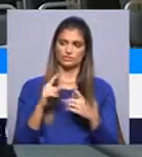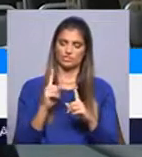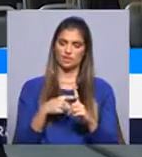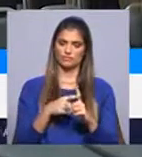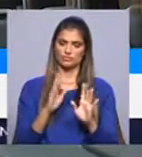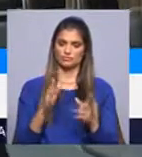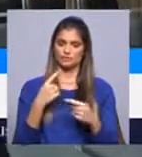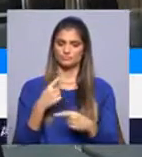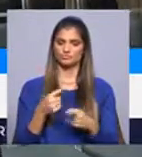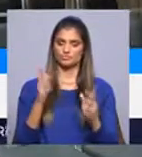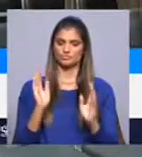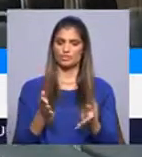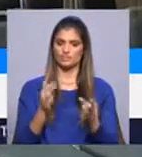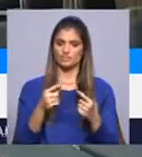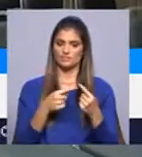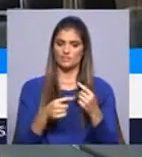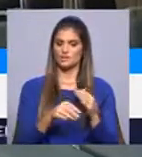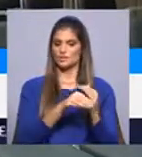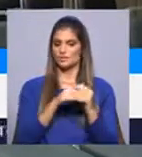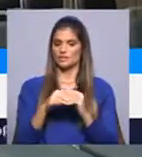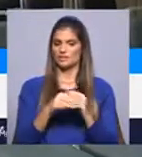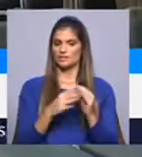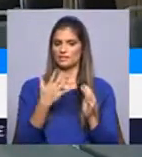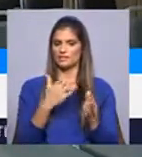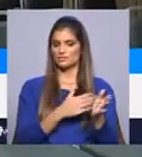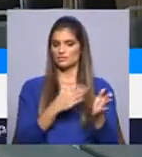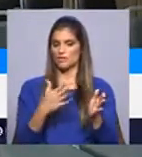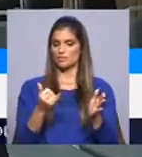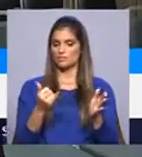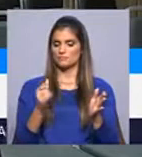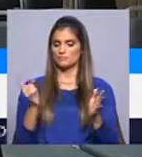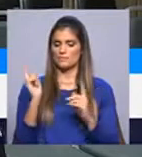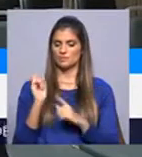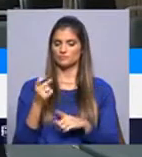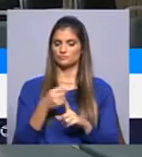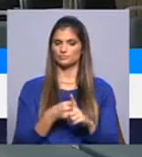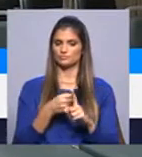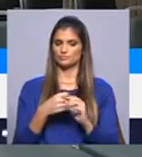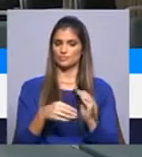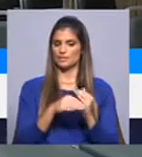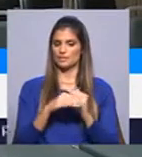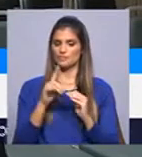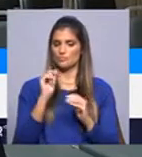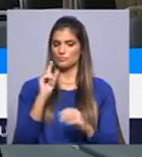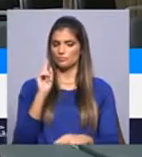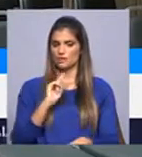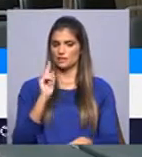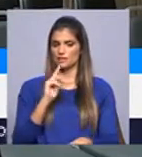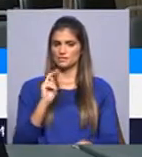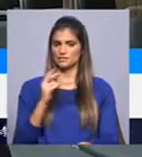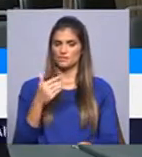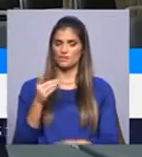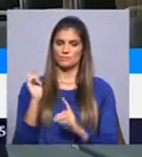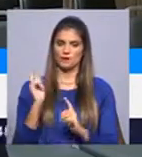já conhecida Semana da Igualdade de 7 a 12 de março, a luta pela igualdade de género, depois a 31 de